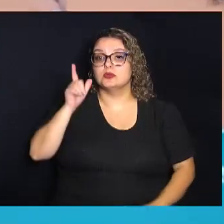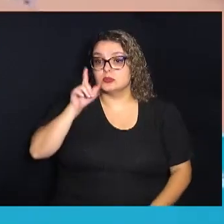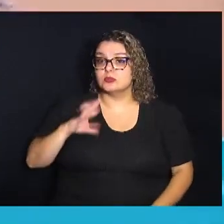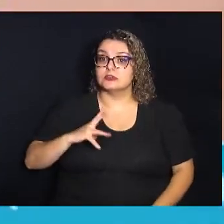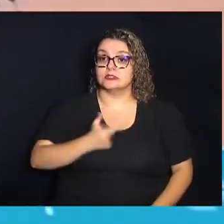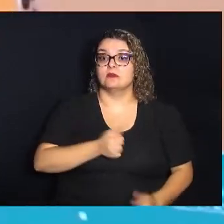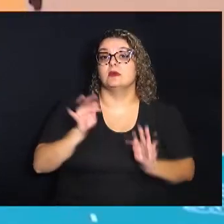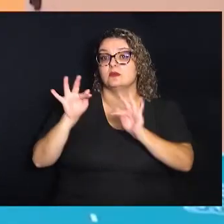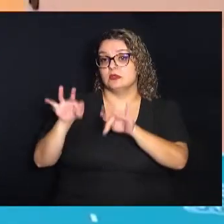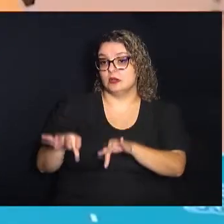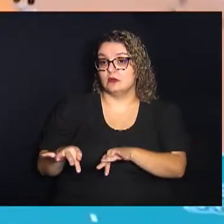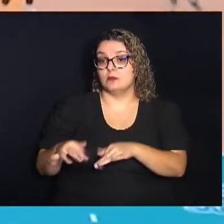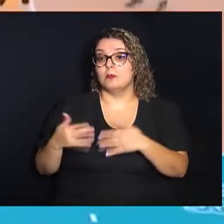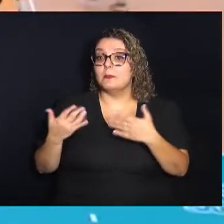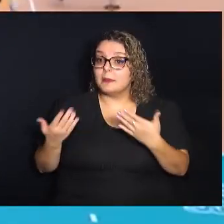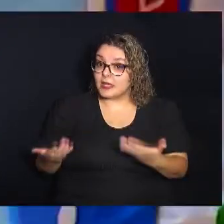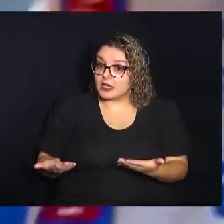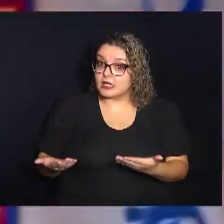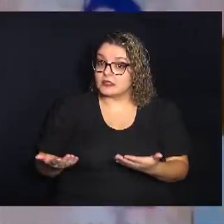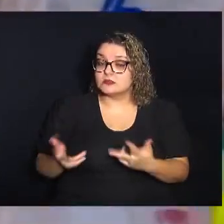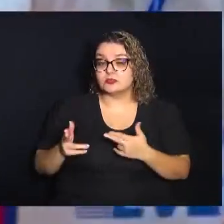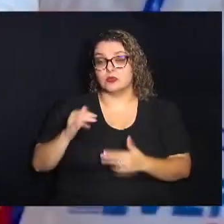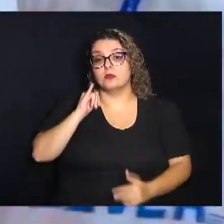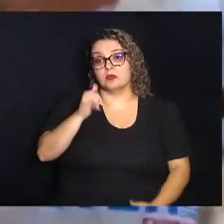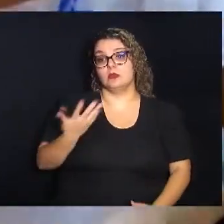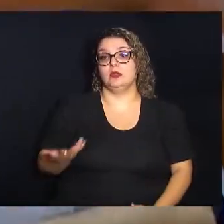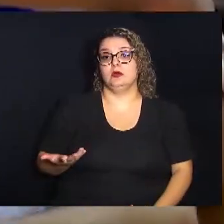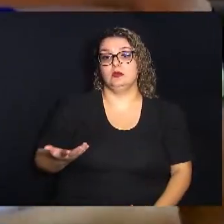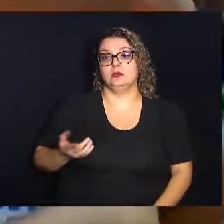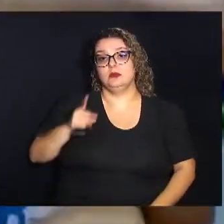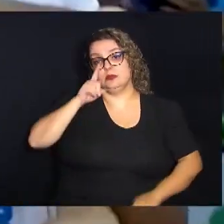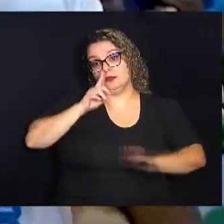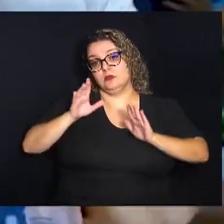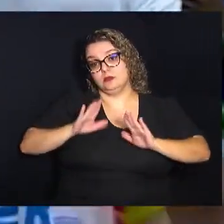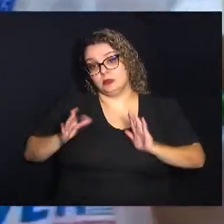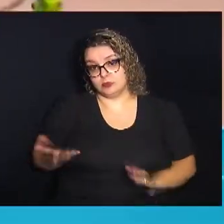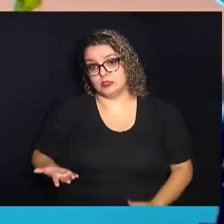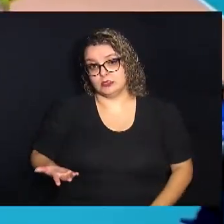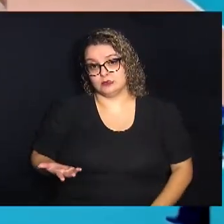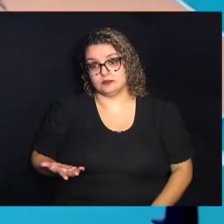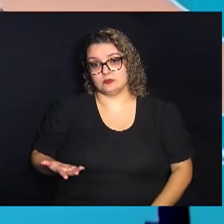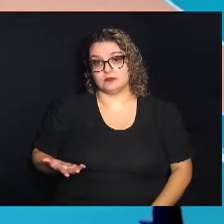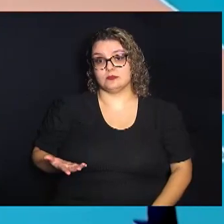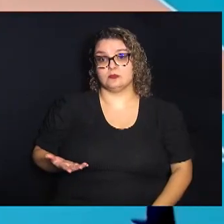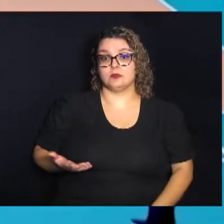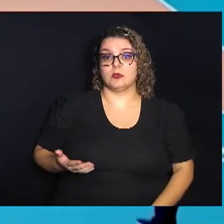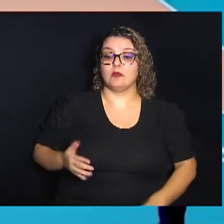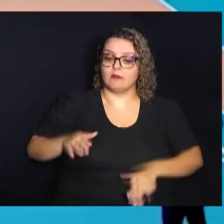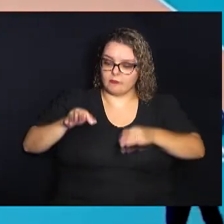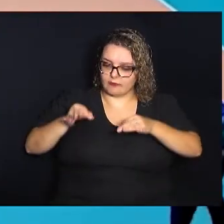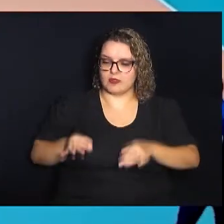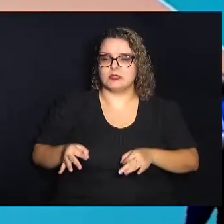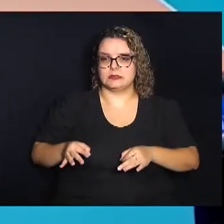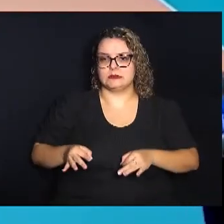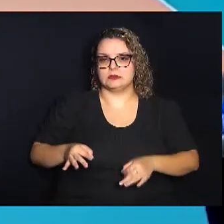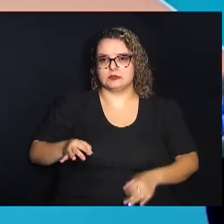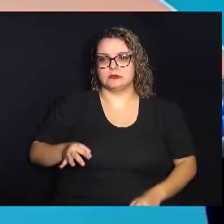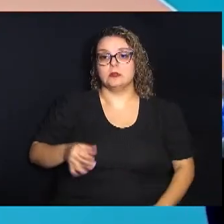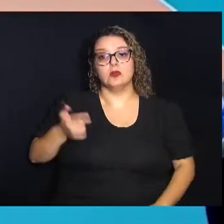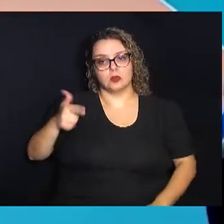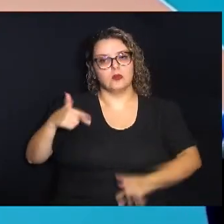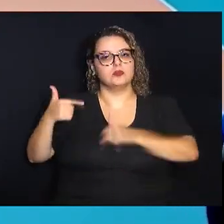final, mas, como falo, sempre fico com cautela, sempre fico com pés no chão. A gente tem que continuar